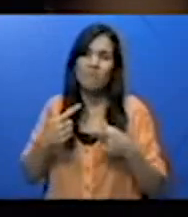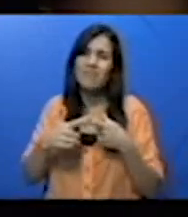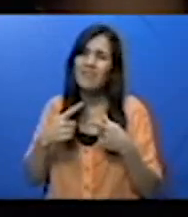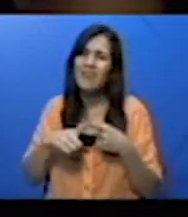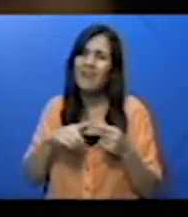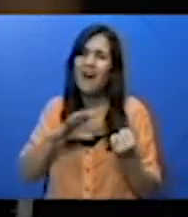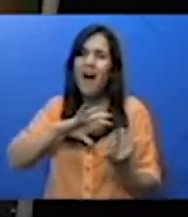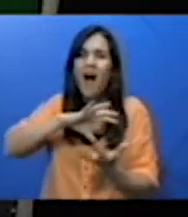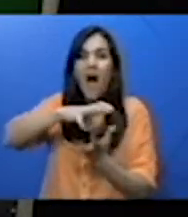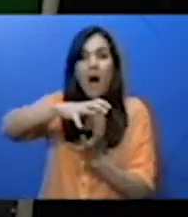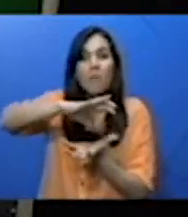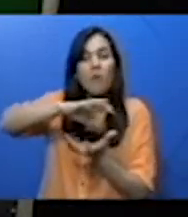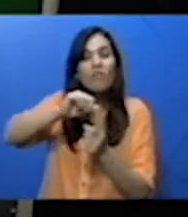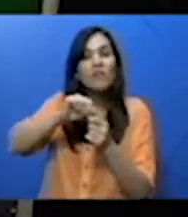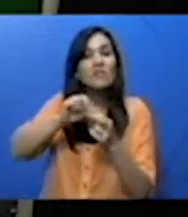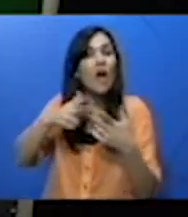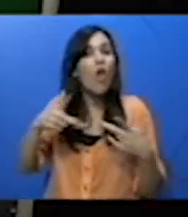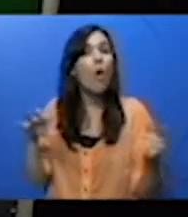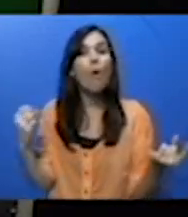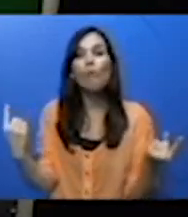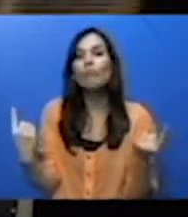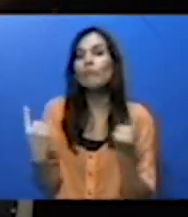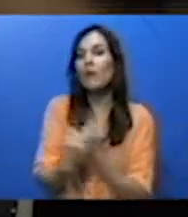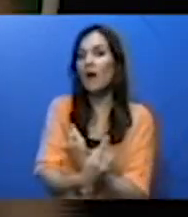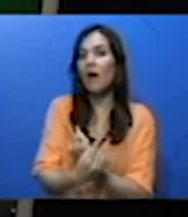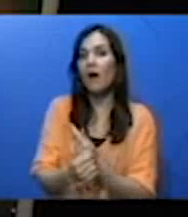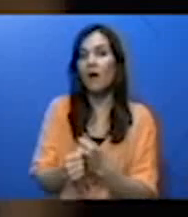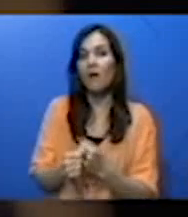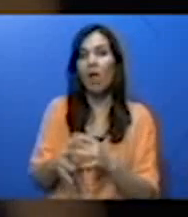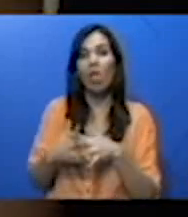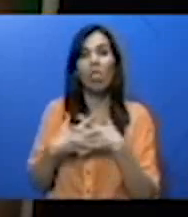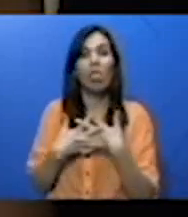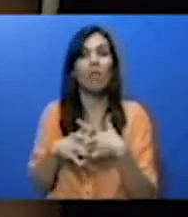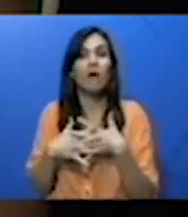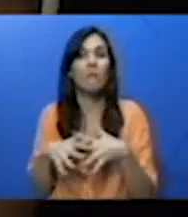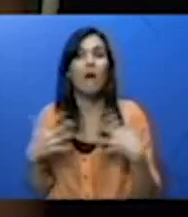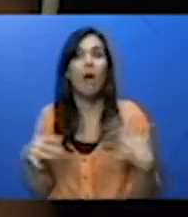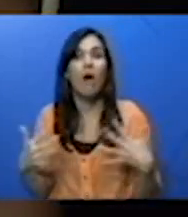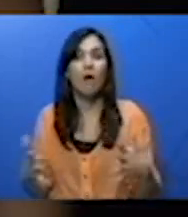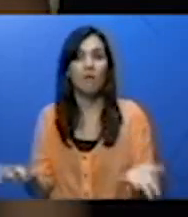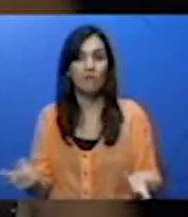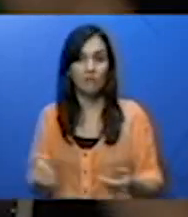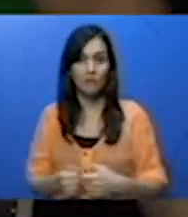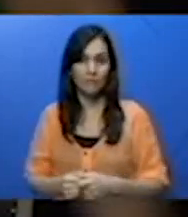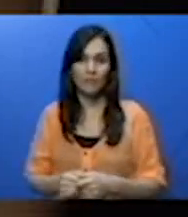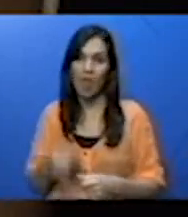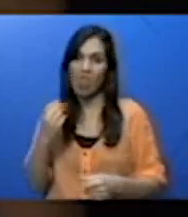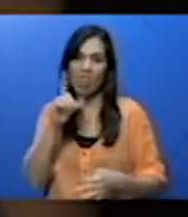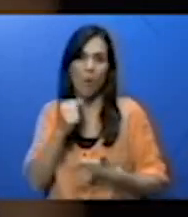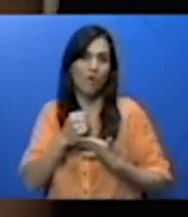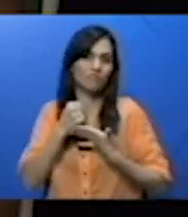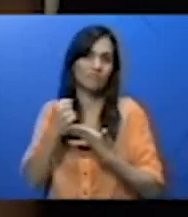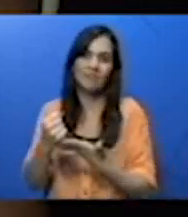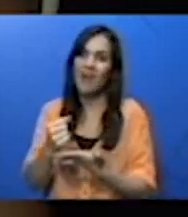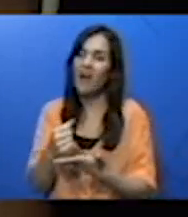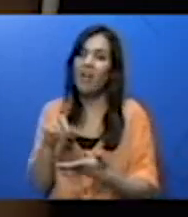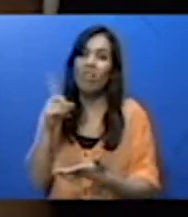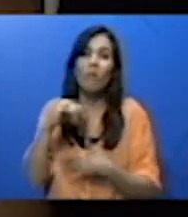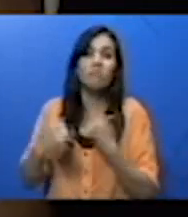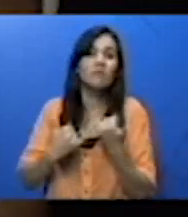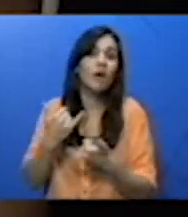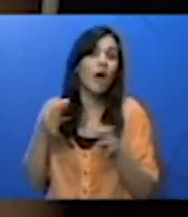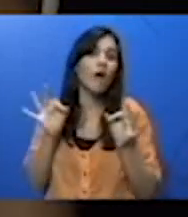bola fazia tudo ao contrário. Ela atrapalhava ao invés de ajudar. Atrapalhava as brincadeiras, os